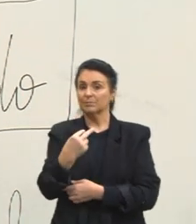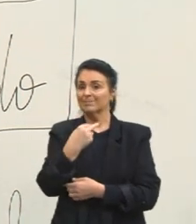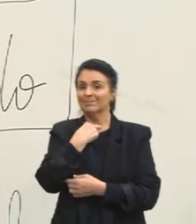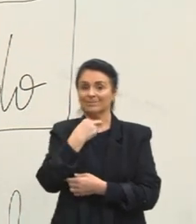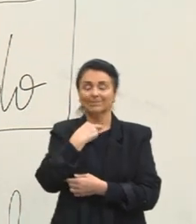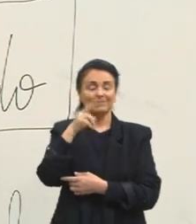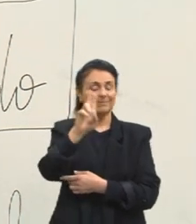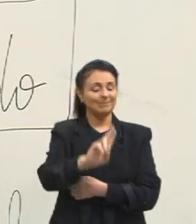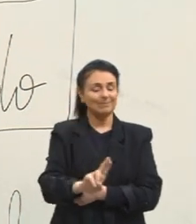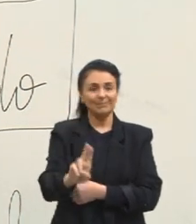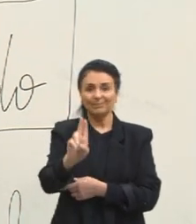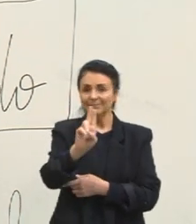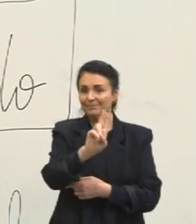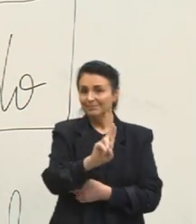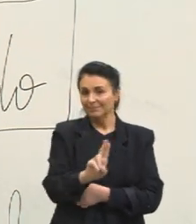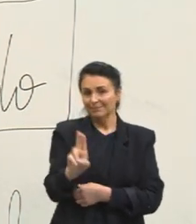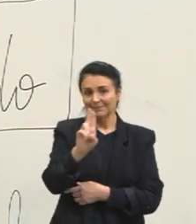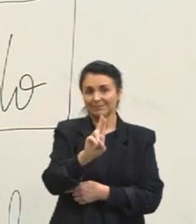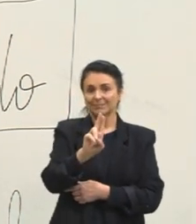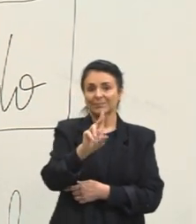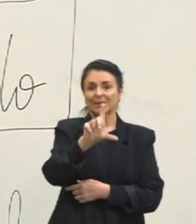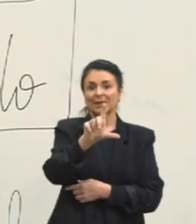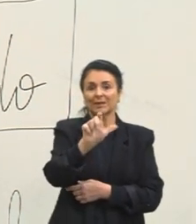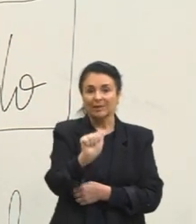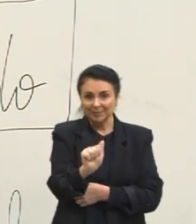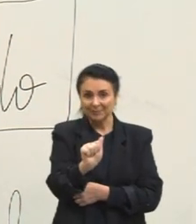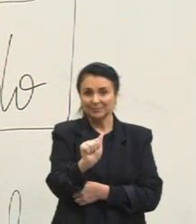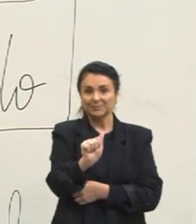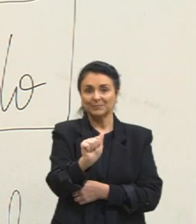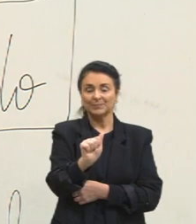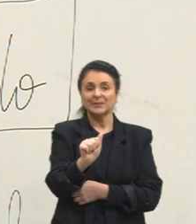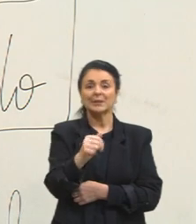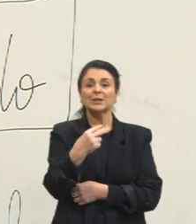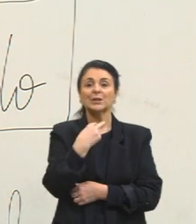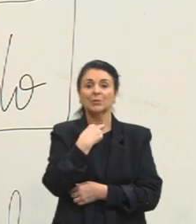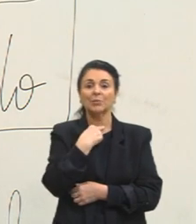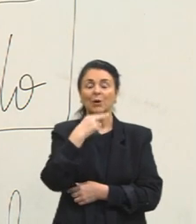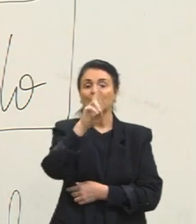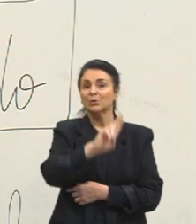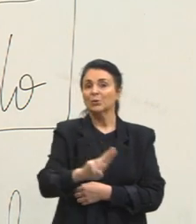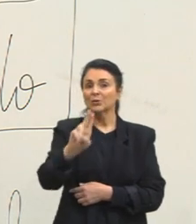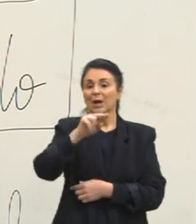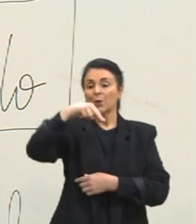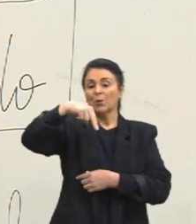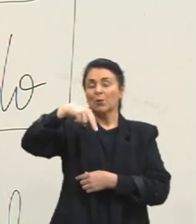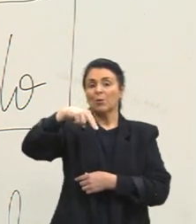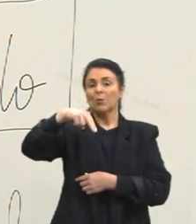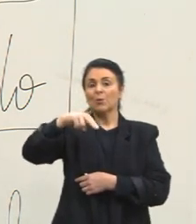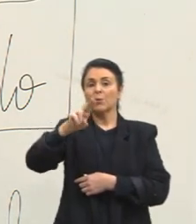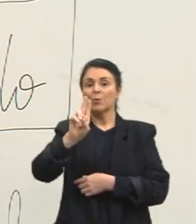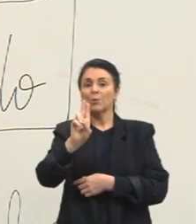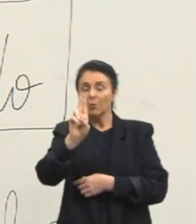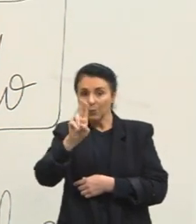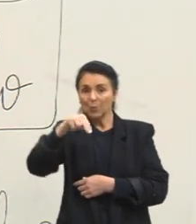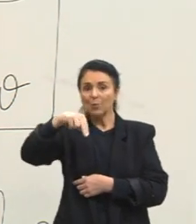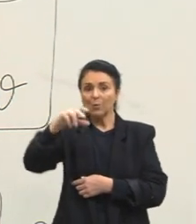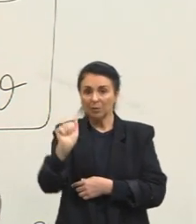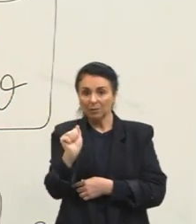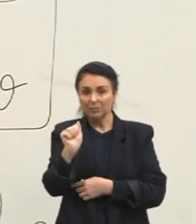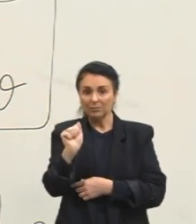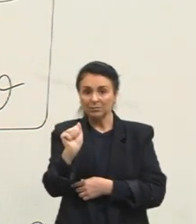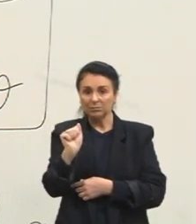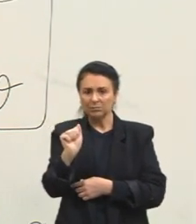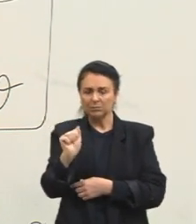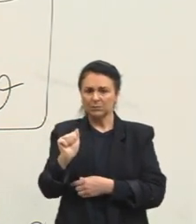não posso utilizar lá e também não posso utilizar o nar mesmo que essa palavra